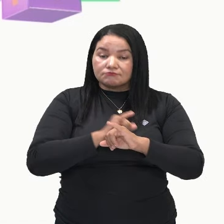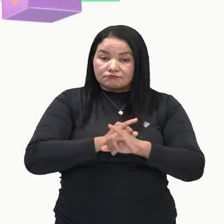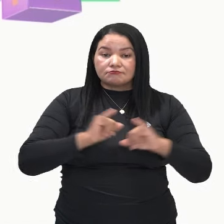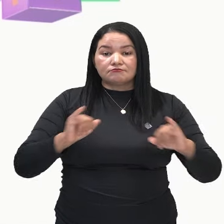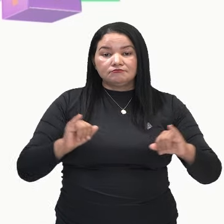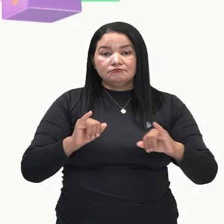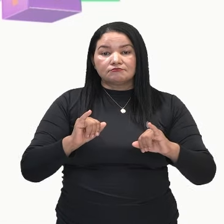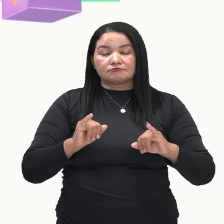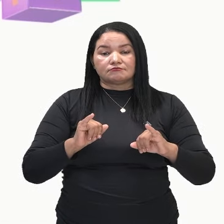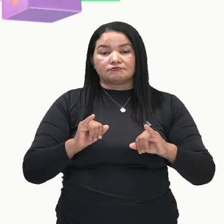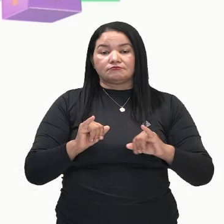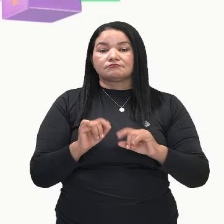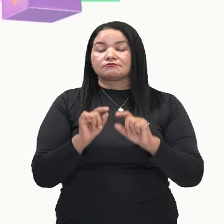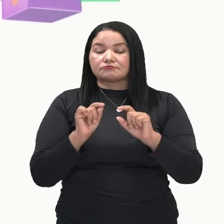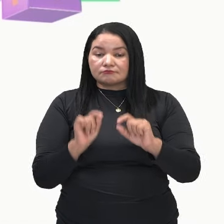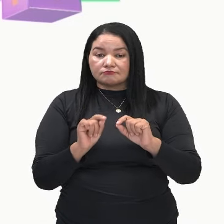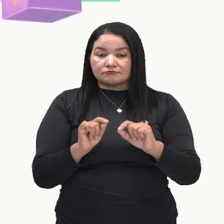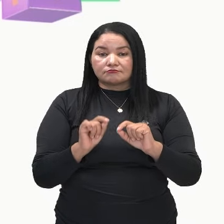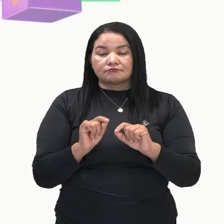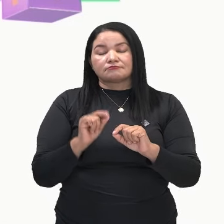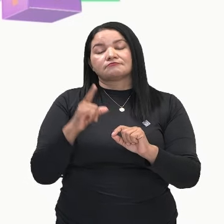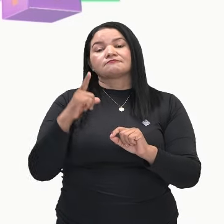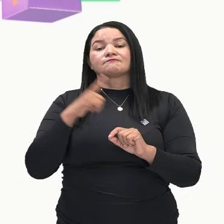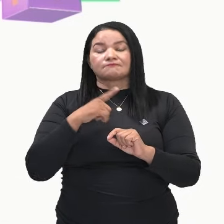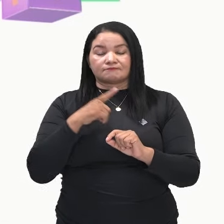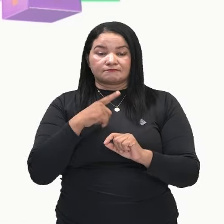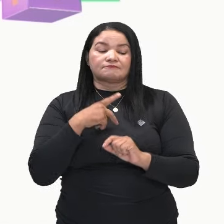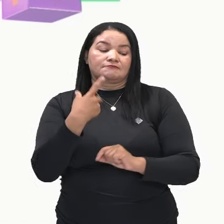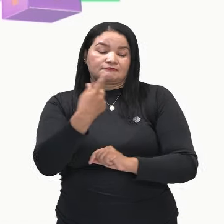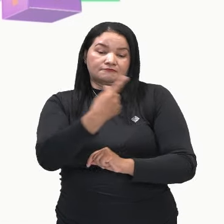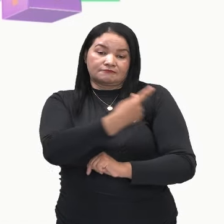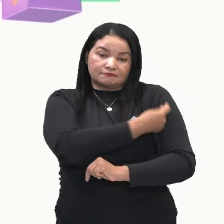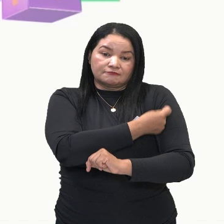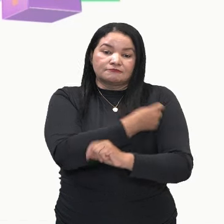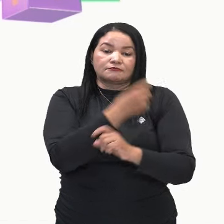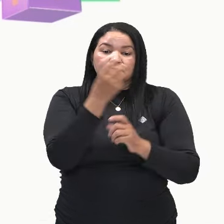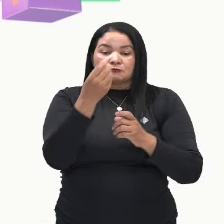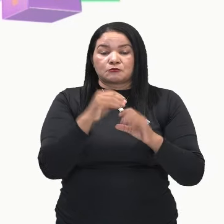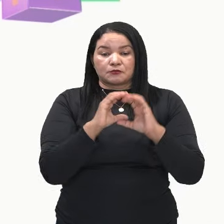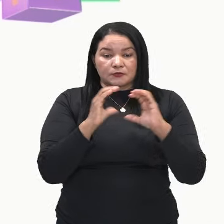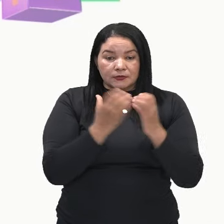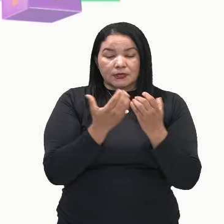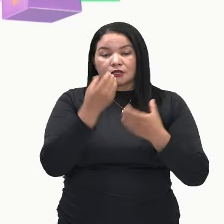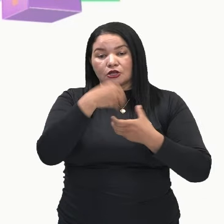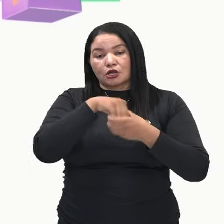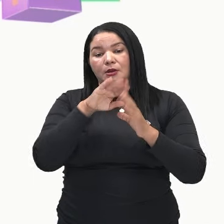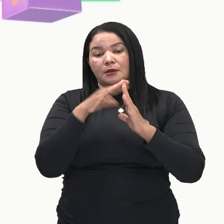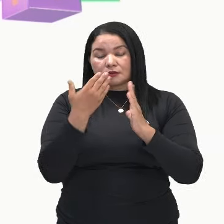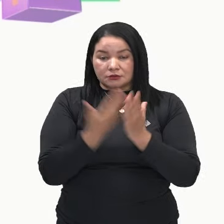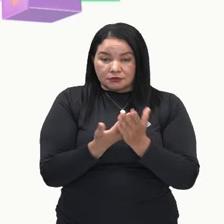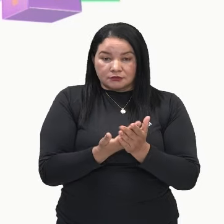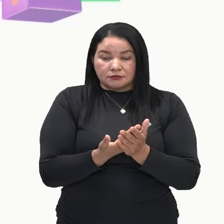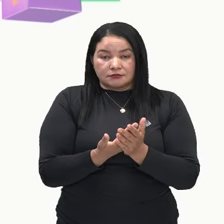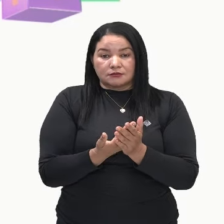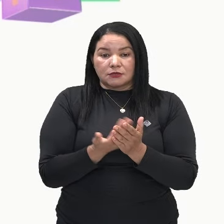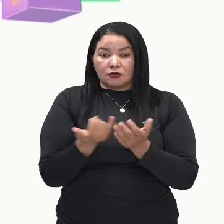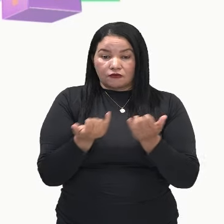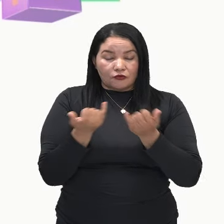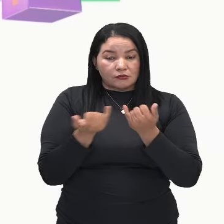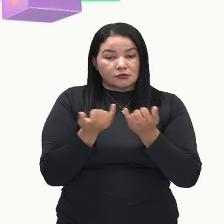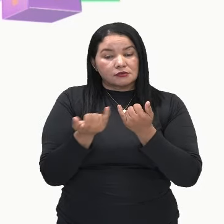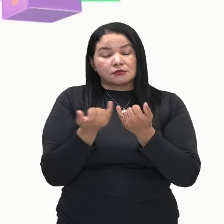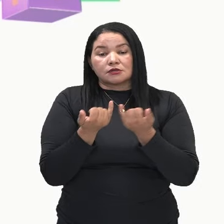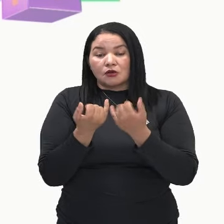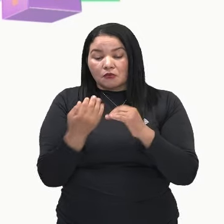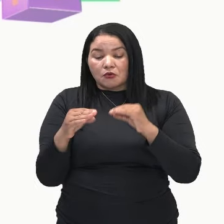é? Que existe essa campanha de vacinação na comunidade escolar. Outros dados podem ser acrescentados,